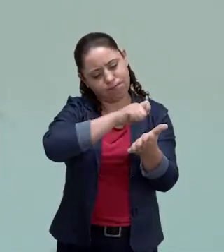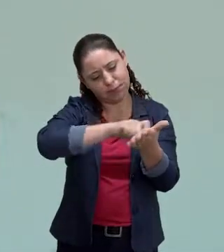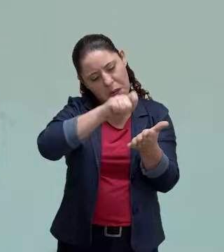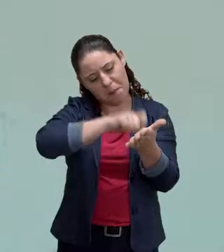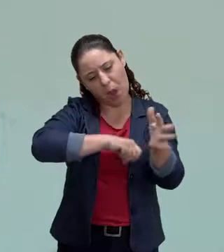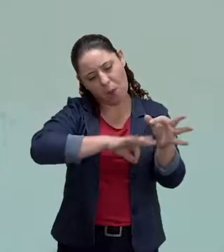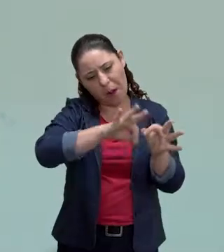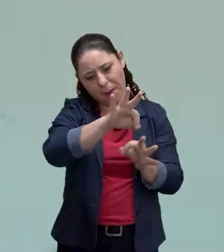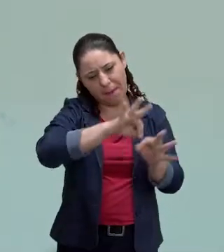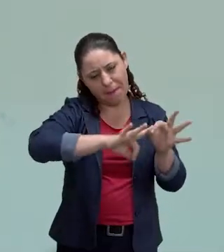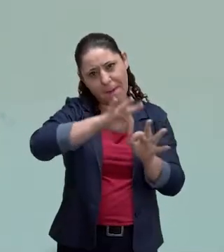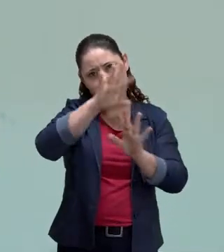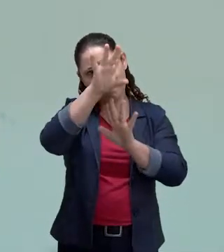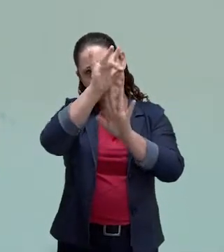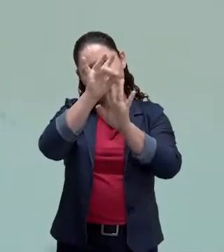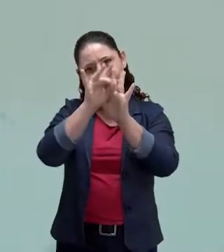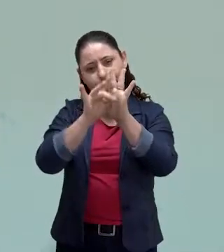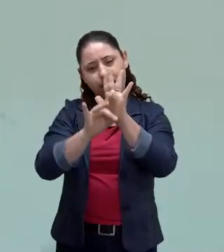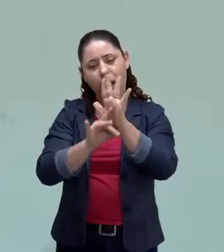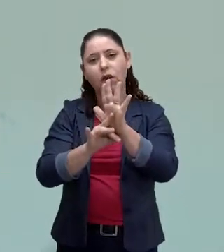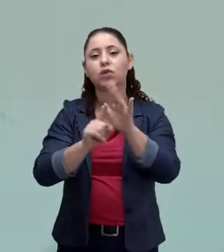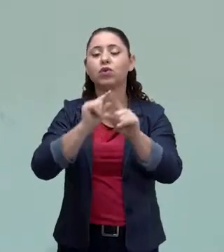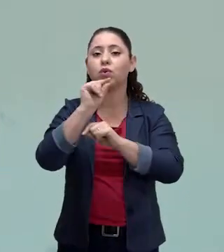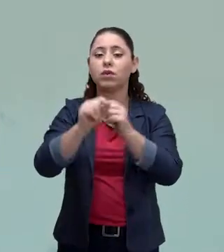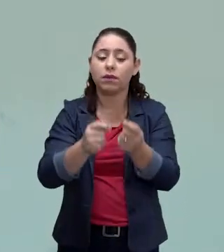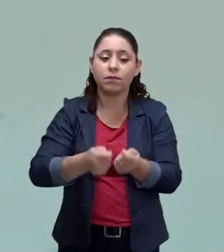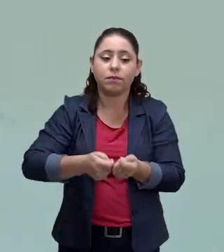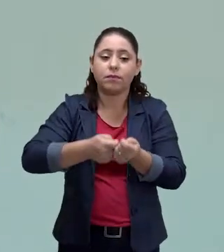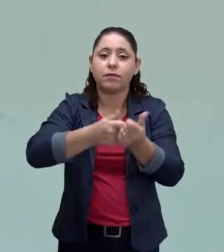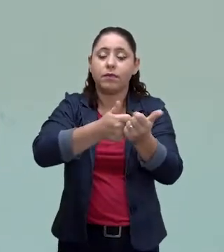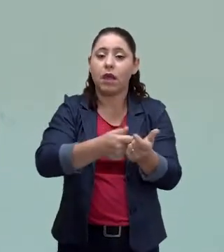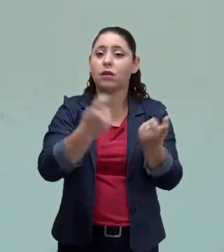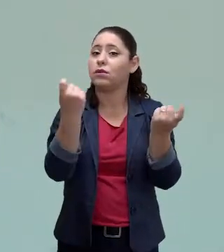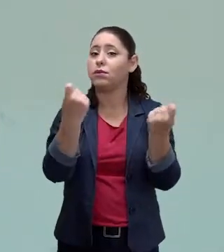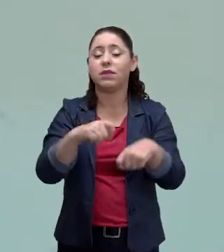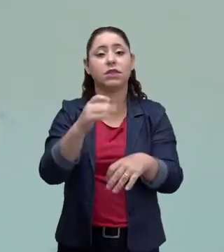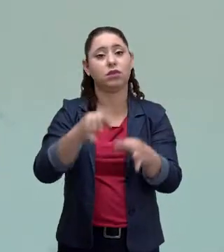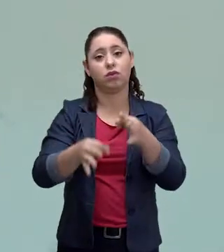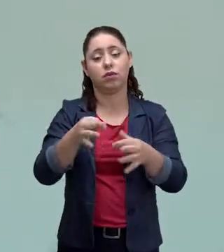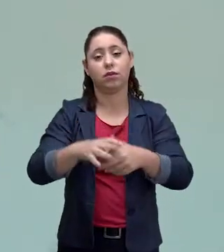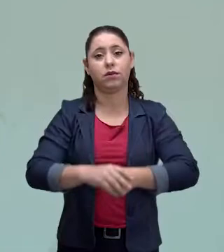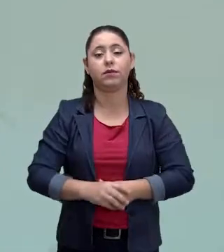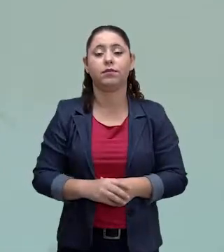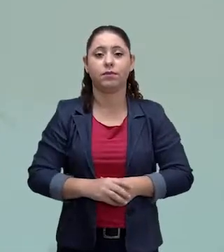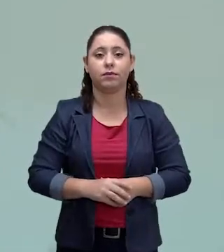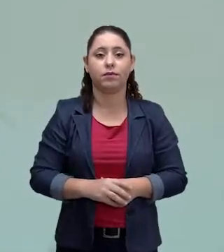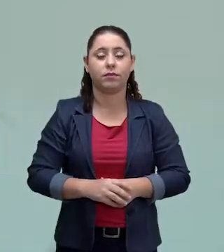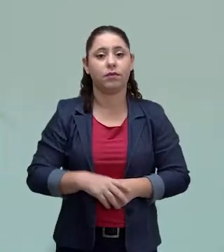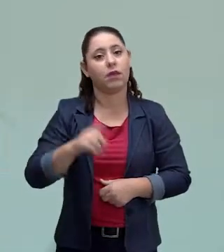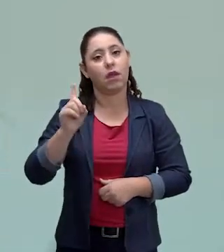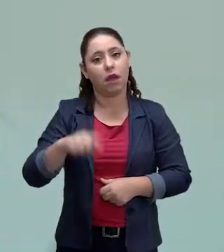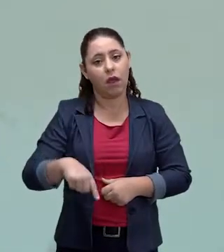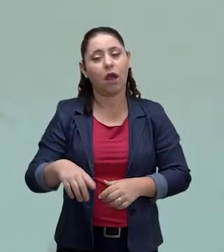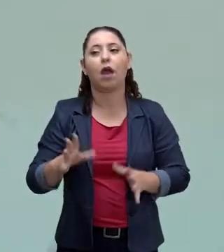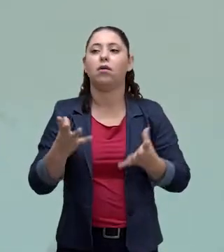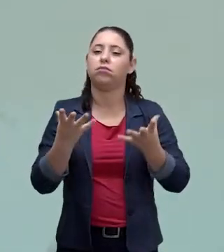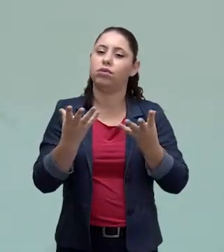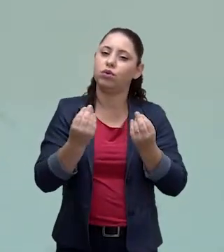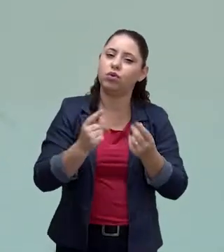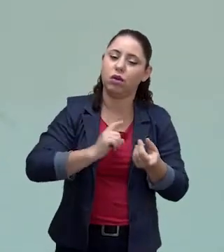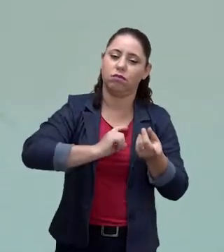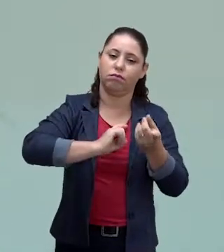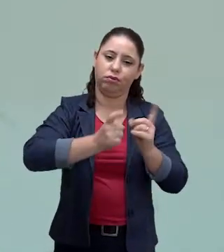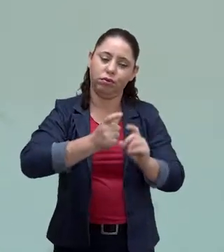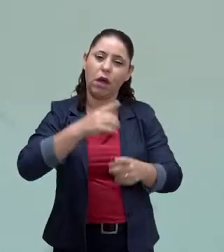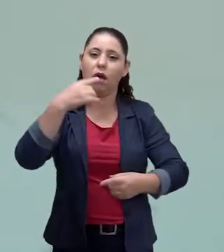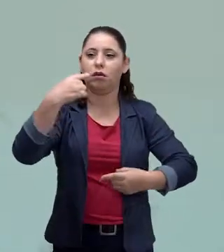protocolo protocolo clínico de dispensação sem precisar judicializar. Então foram várias reuniões,